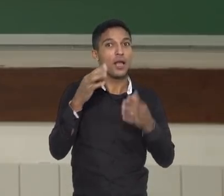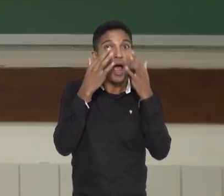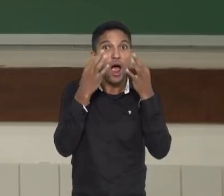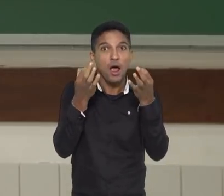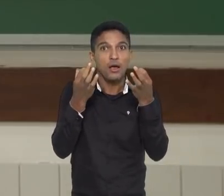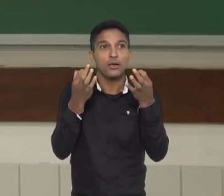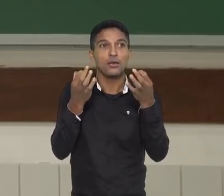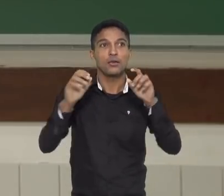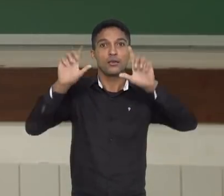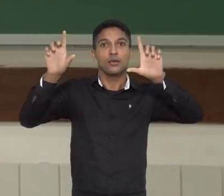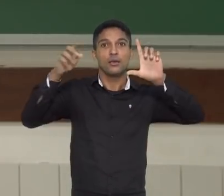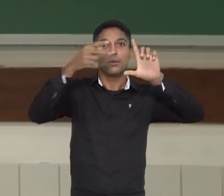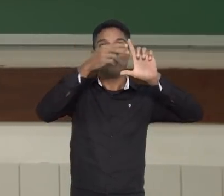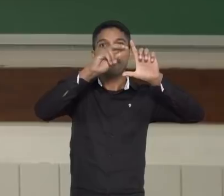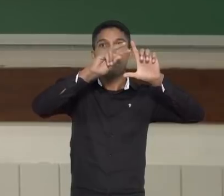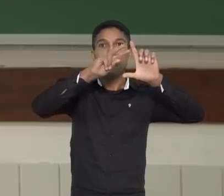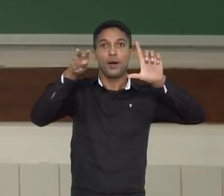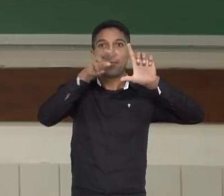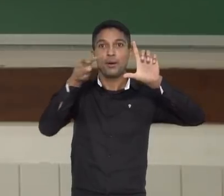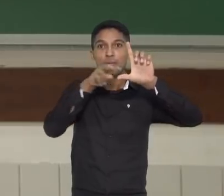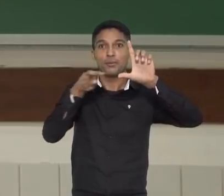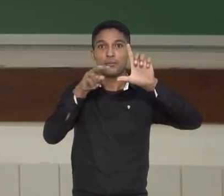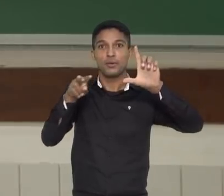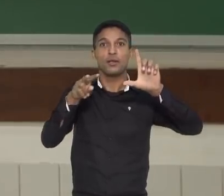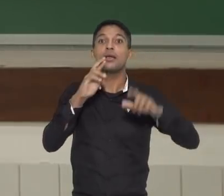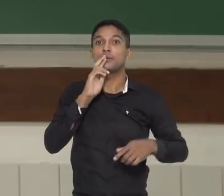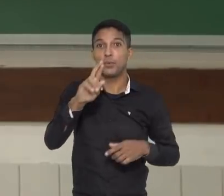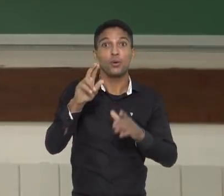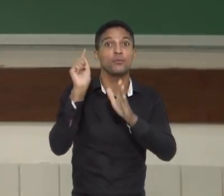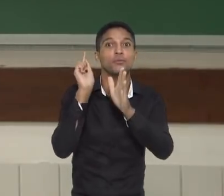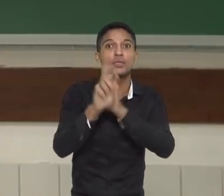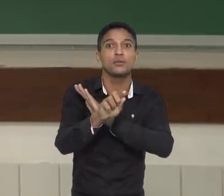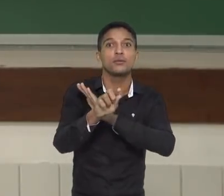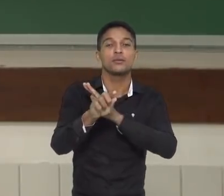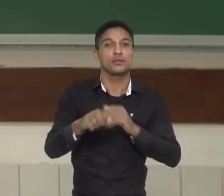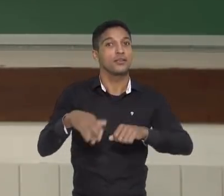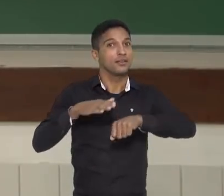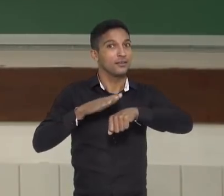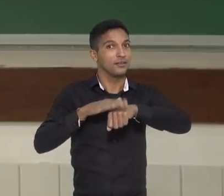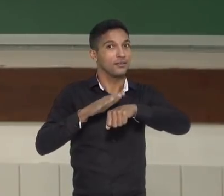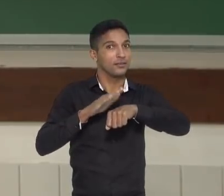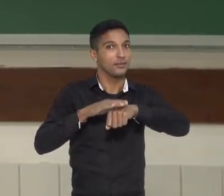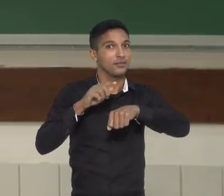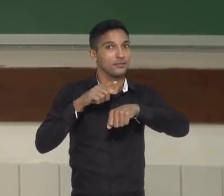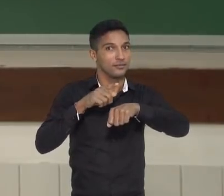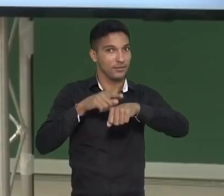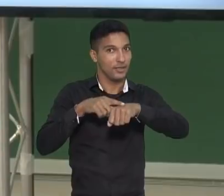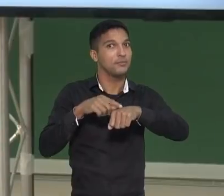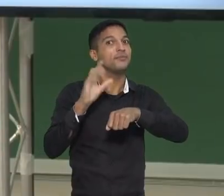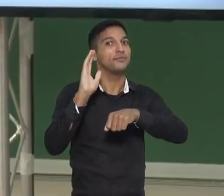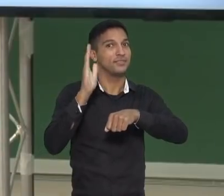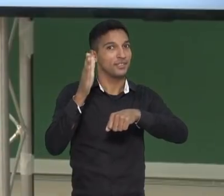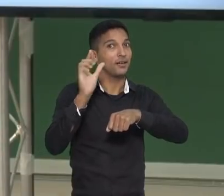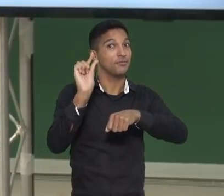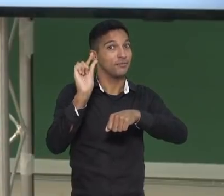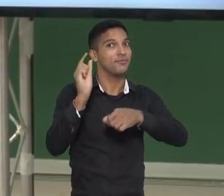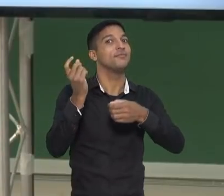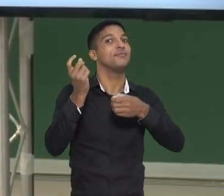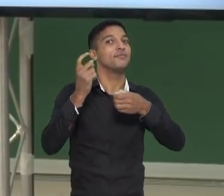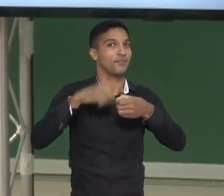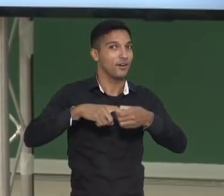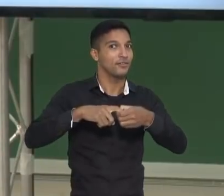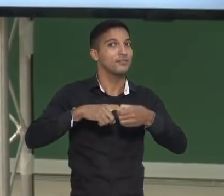ler esse trecho e vão responder a pergunta. Um tempinho e nós já voltamos com